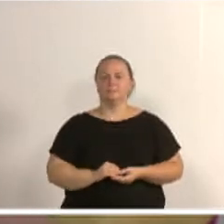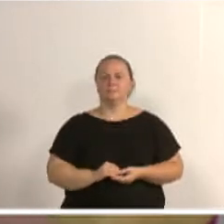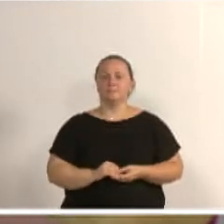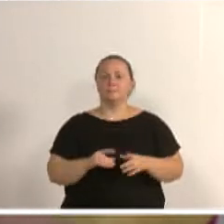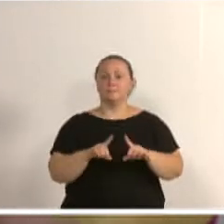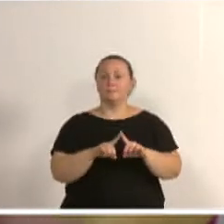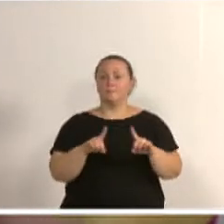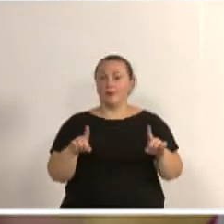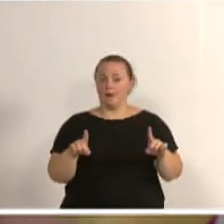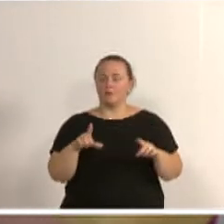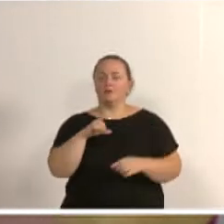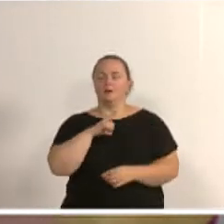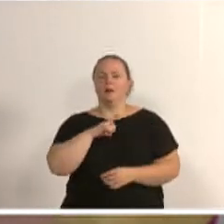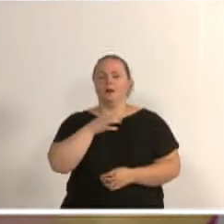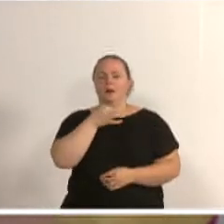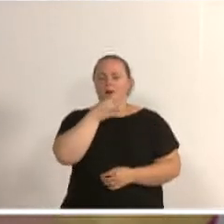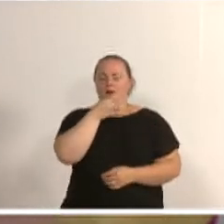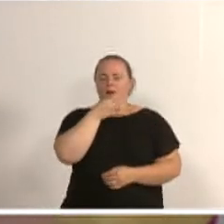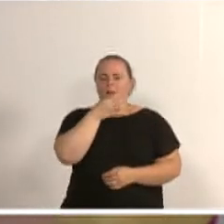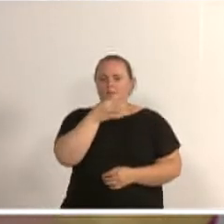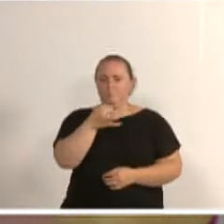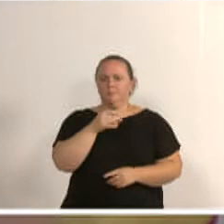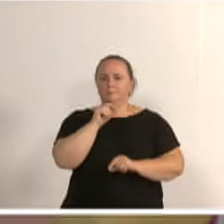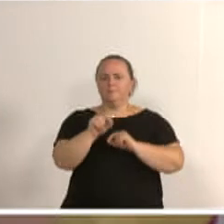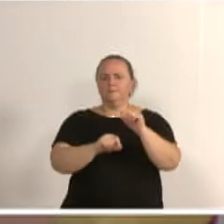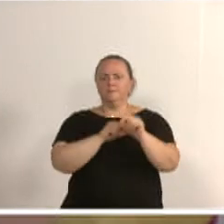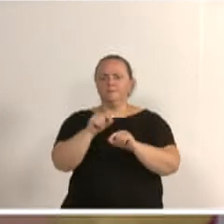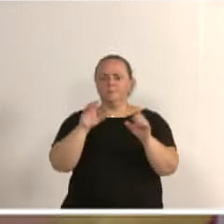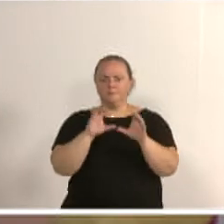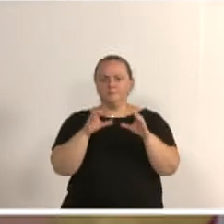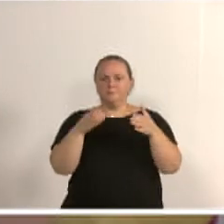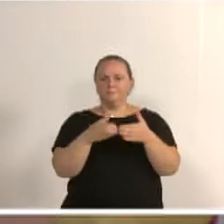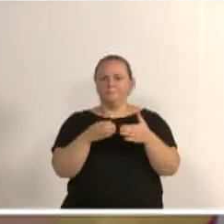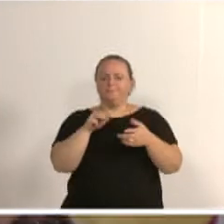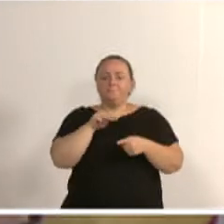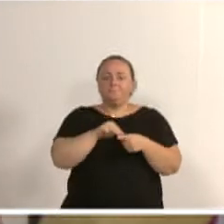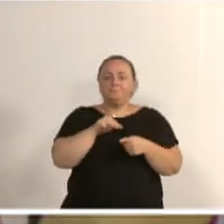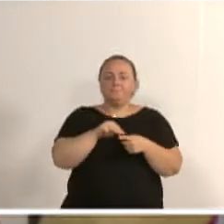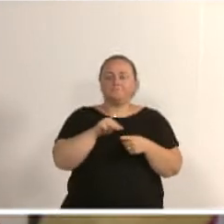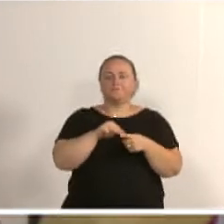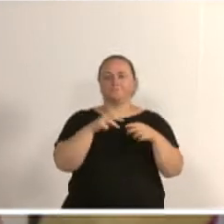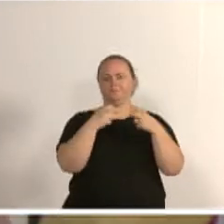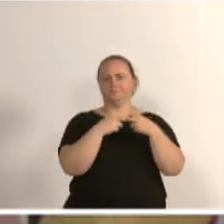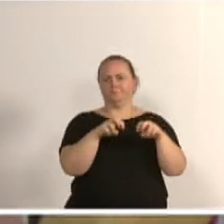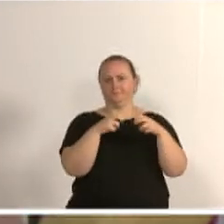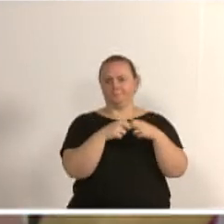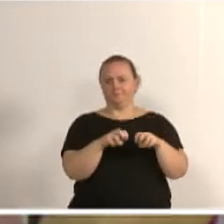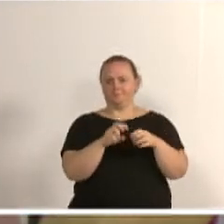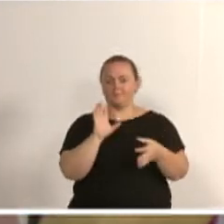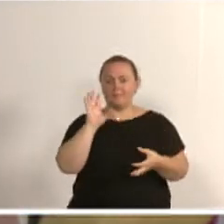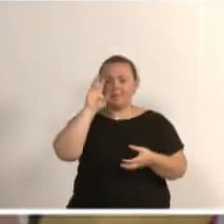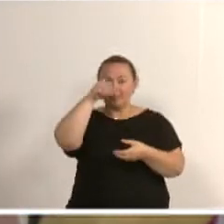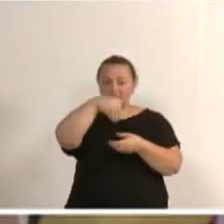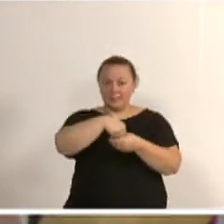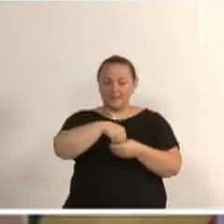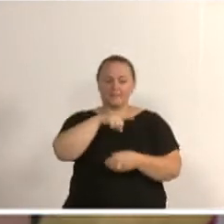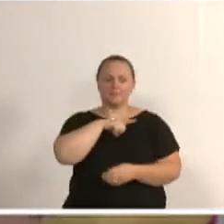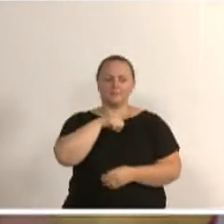faço aqui a sugestão da criação de um Conselho Municipal do Transporte Público, onde haja uma